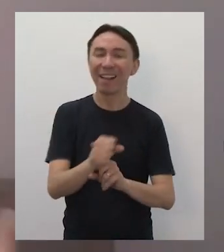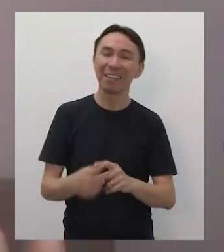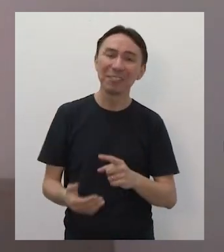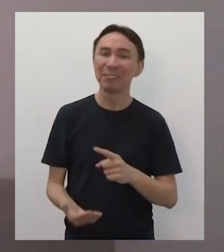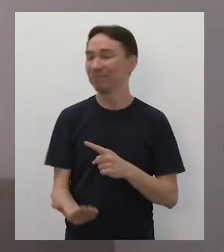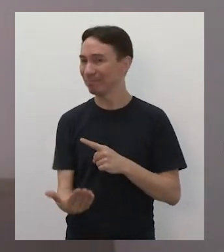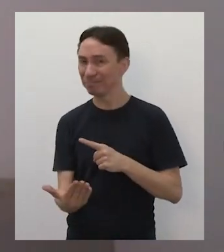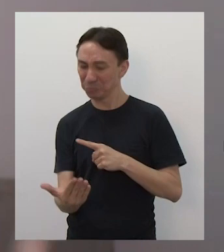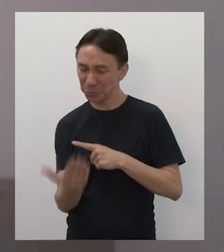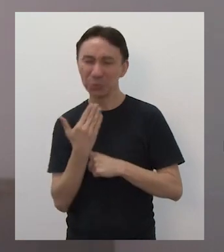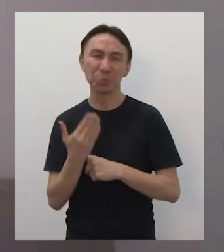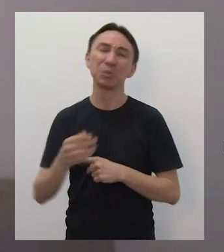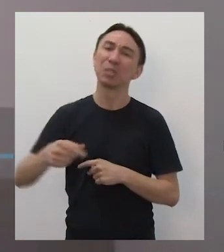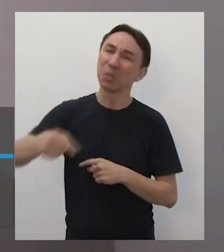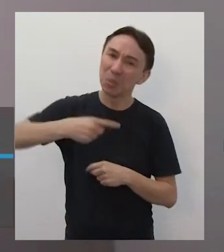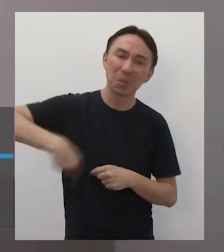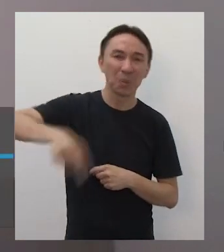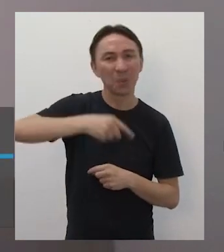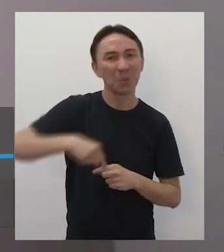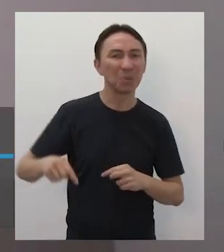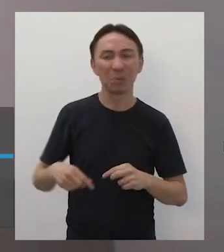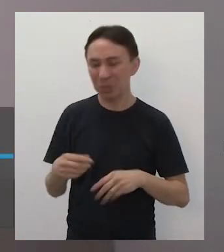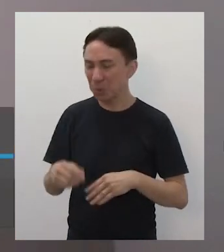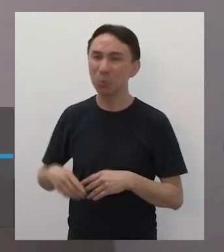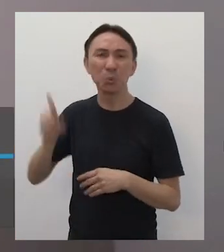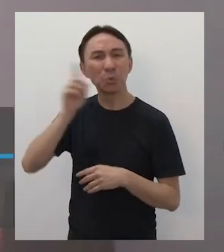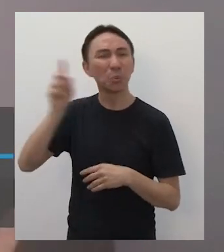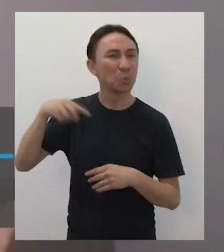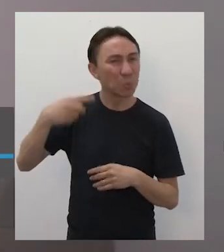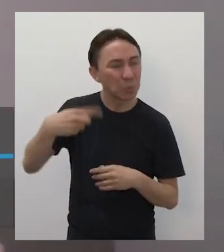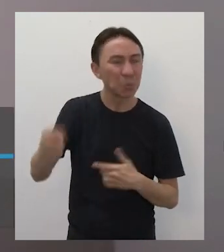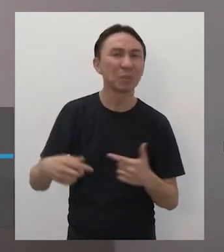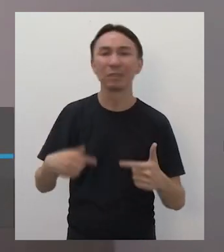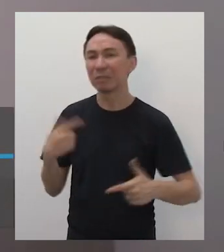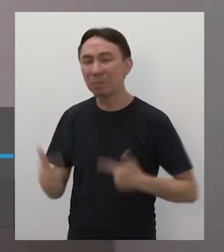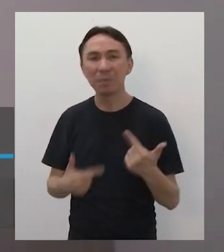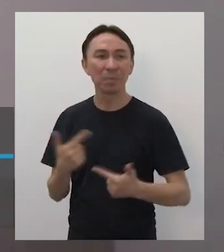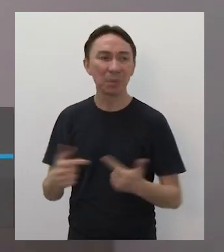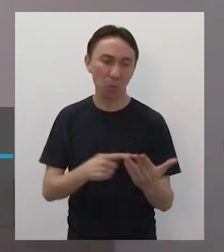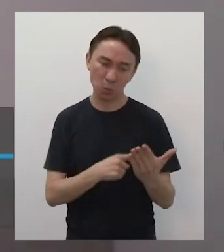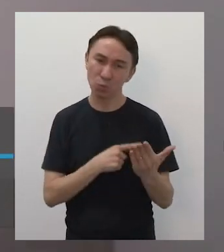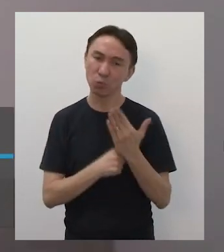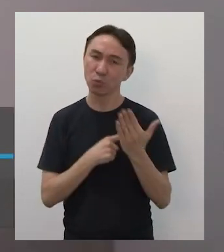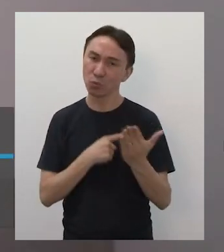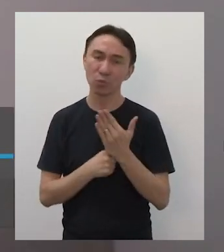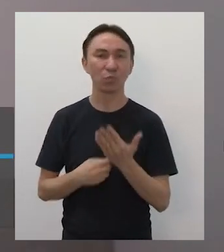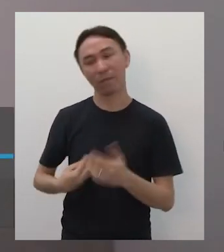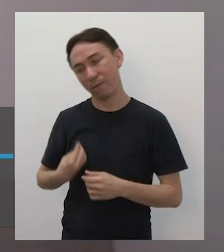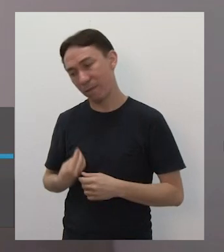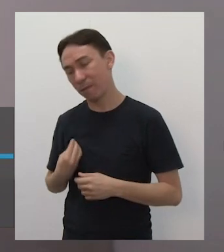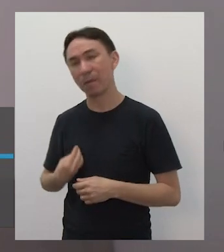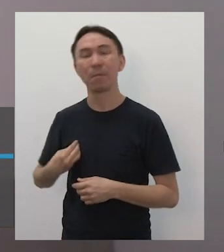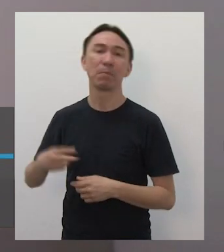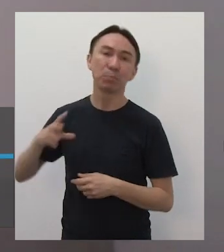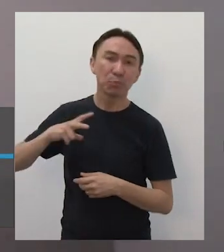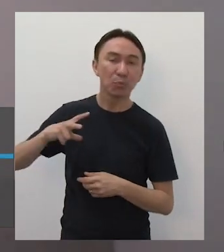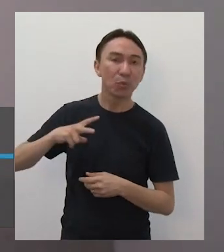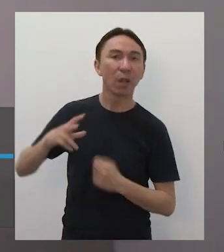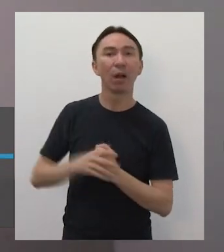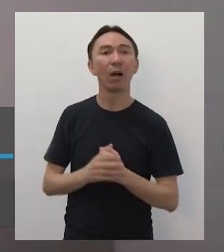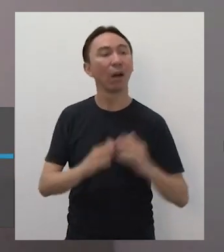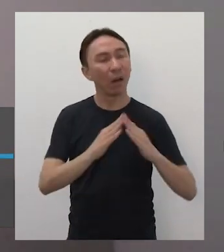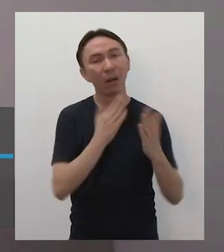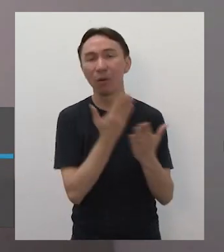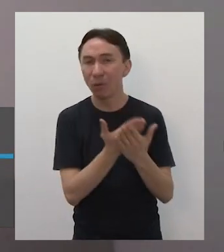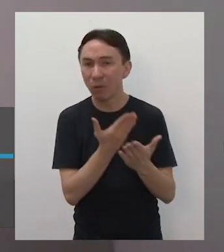ajudar a lidar com as demandas e situações do dia a dia, do nosso trabalho, da nossa vida pessoal, na escola. As